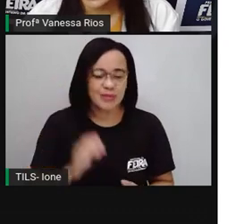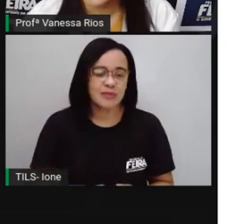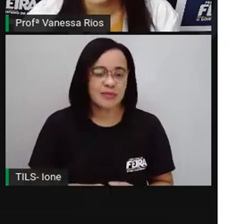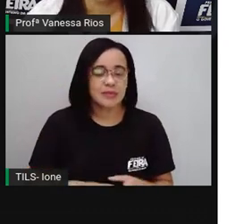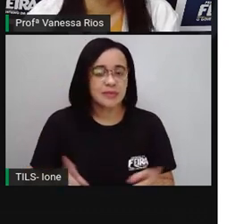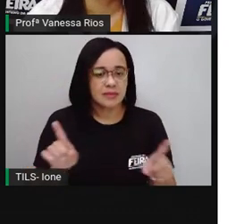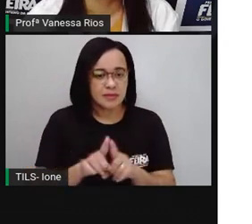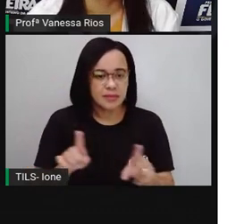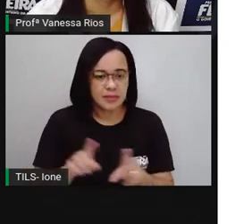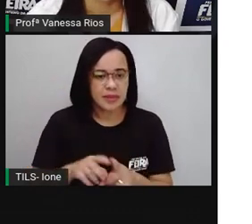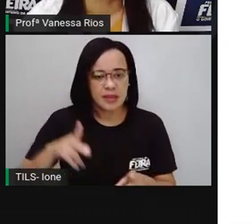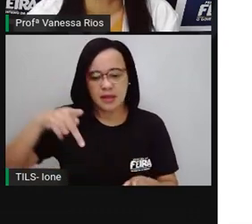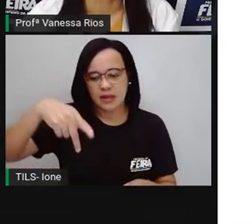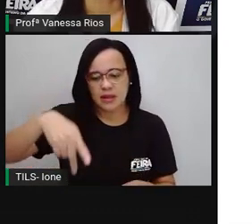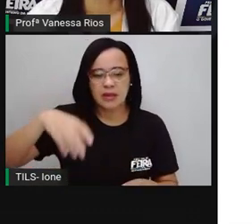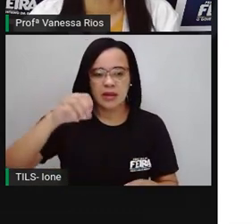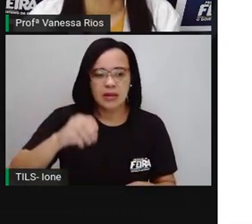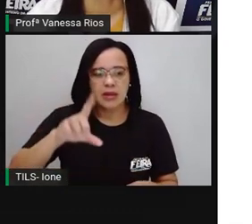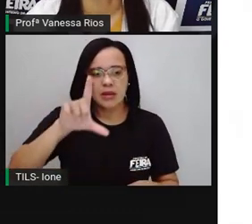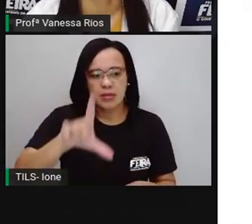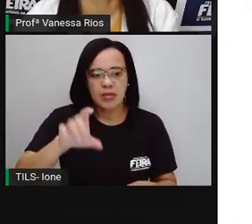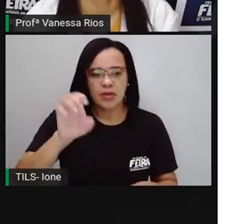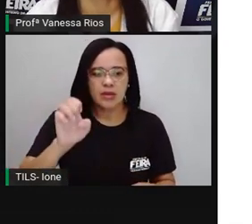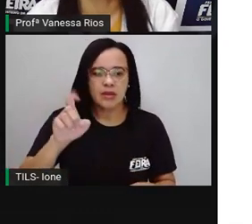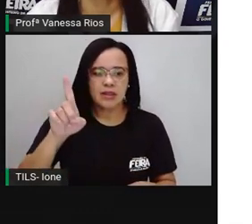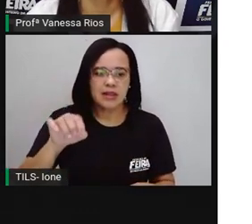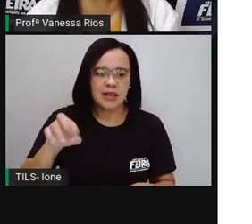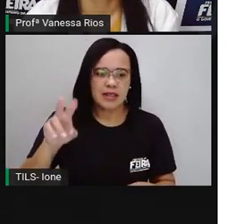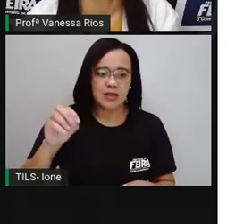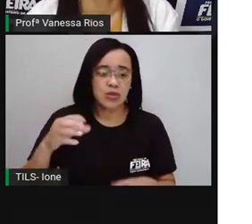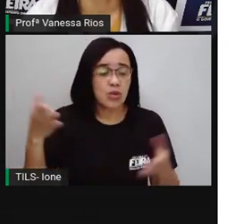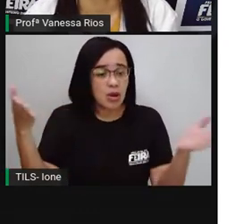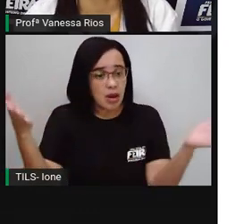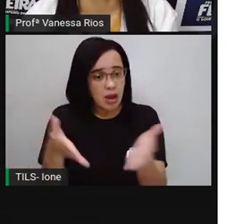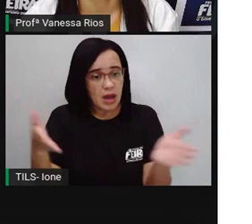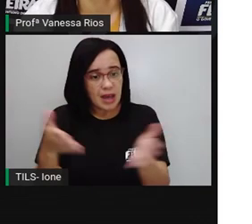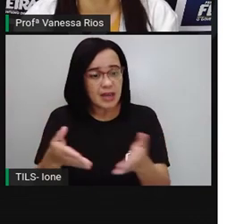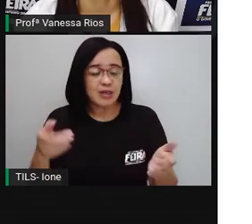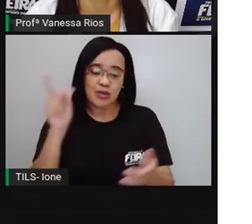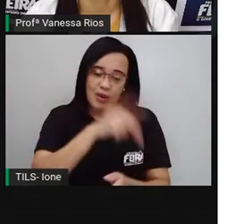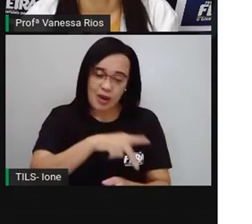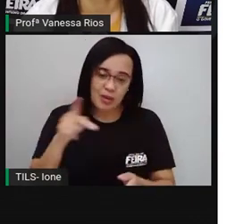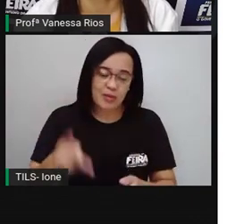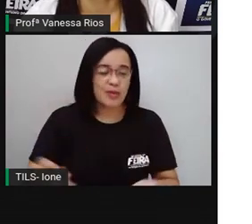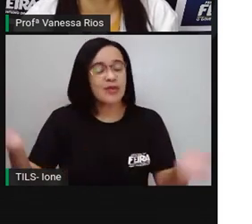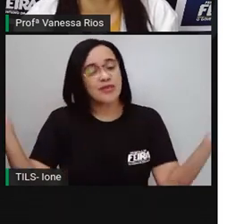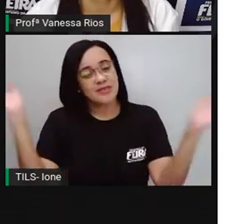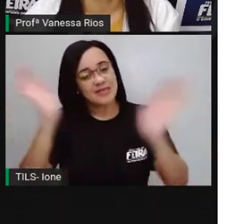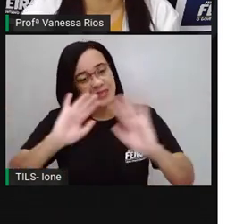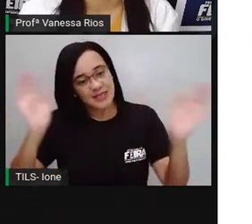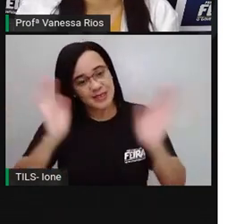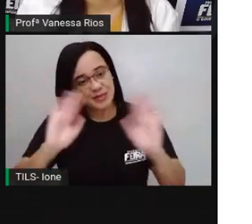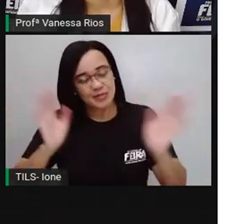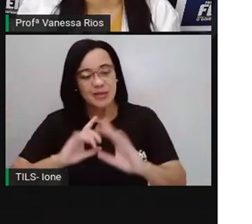planas. A Pró se despede por aqui e a gente se encontra aí numa próxima aula,